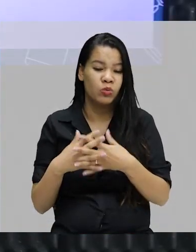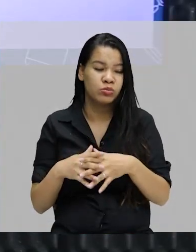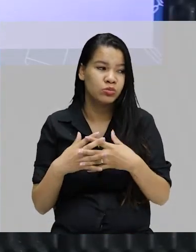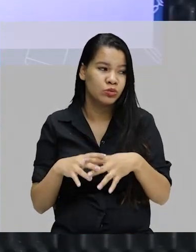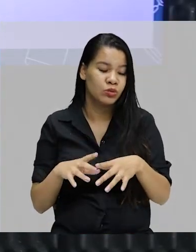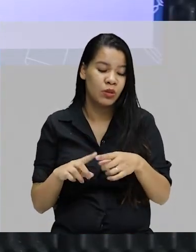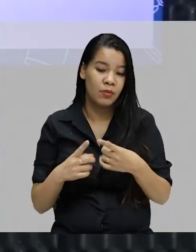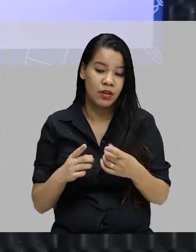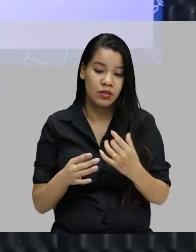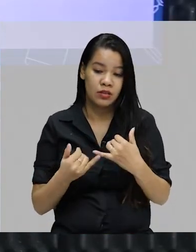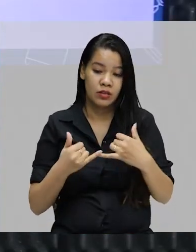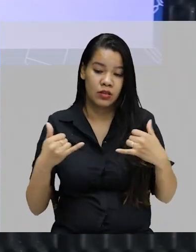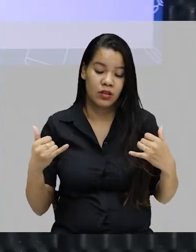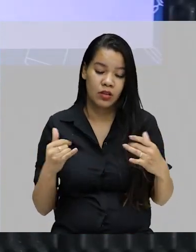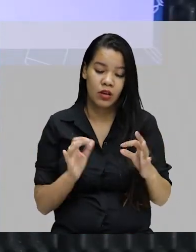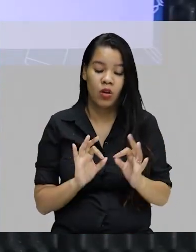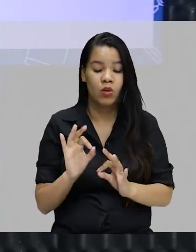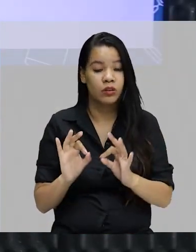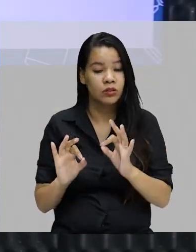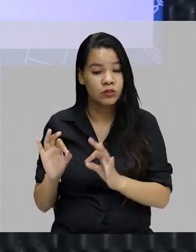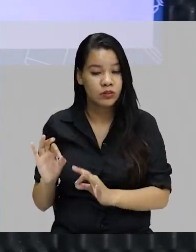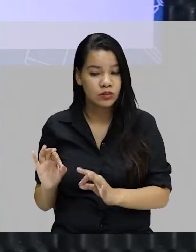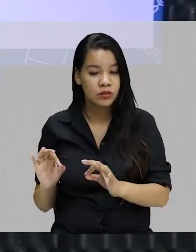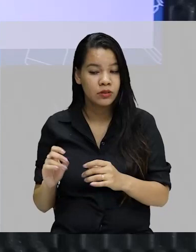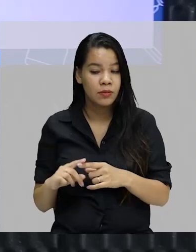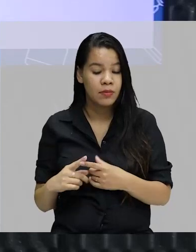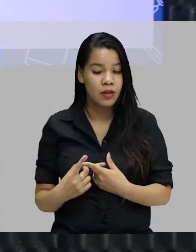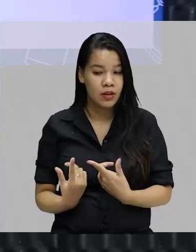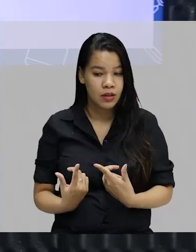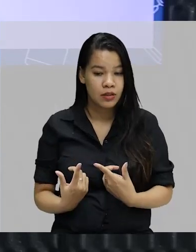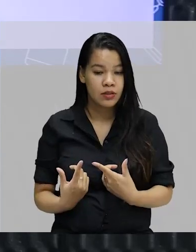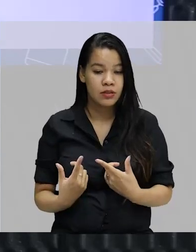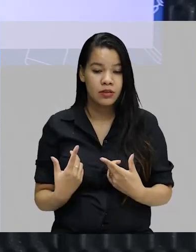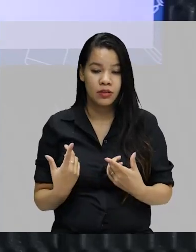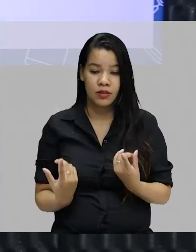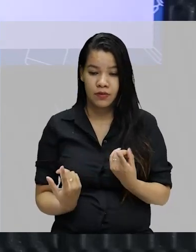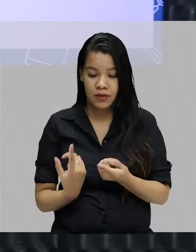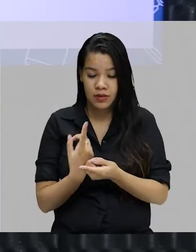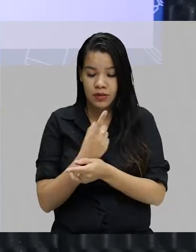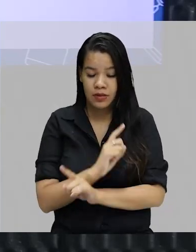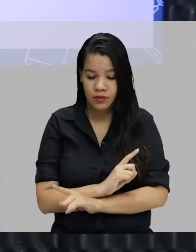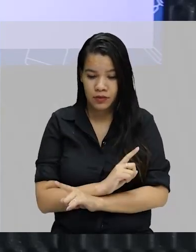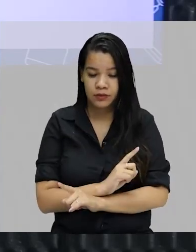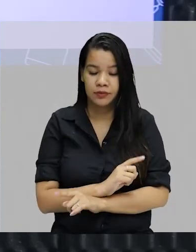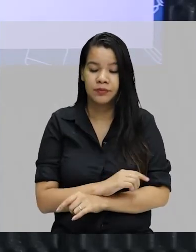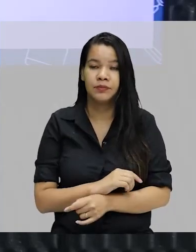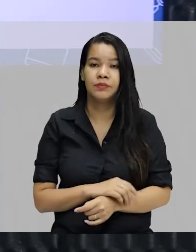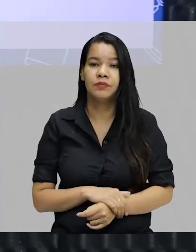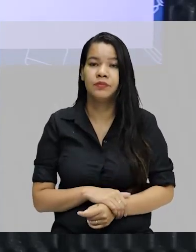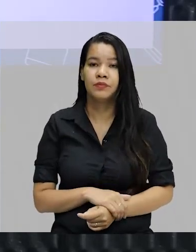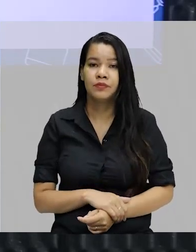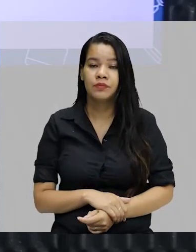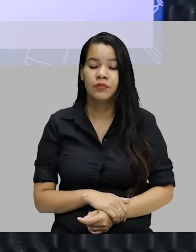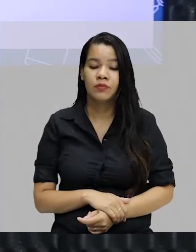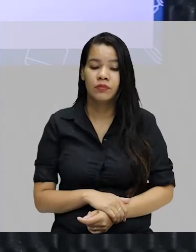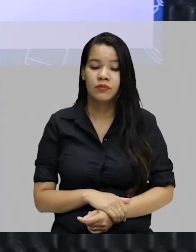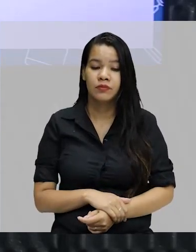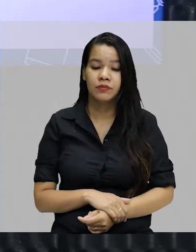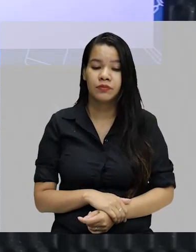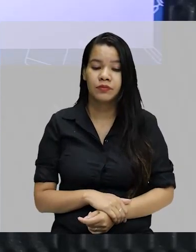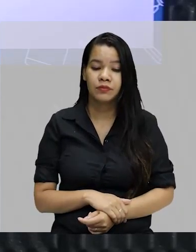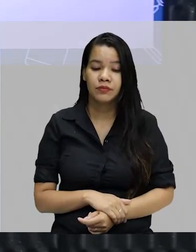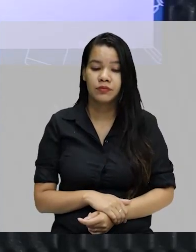de maneira reversível. Assim que cessar a fonte de tensão, né, a estrutura volta